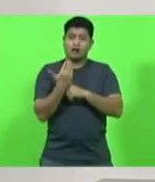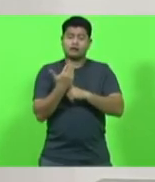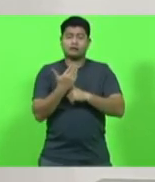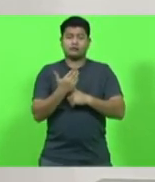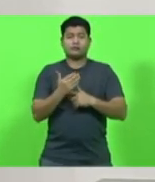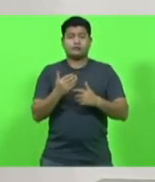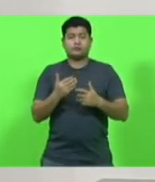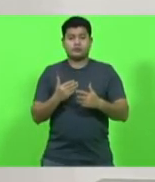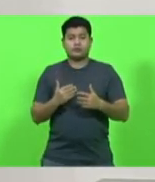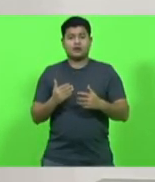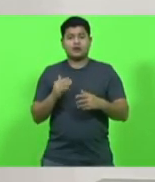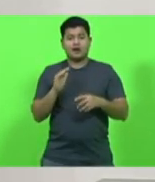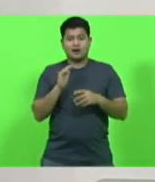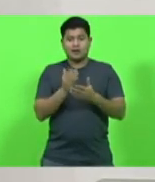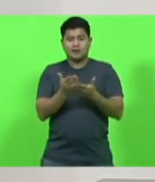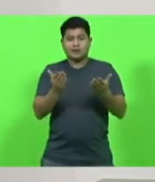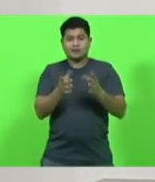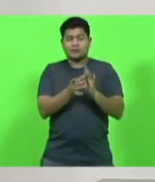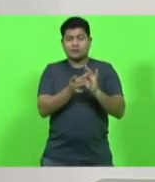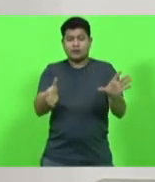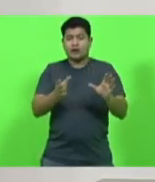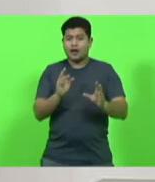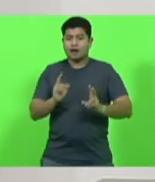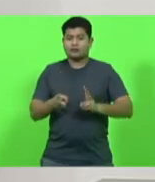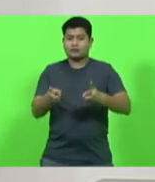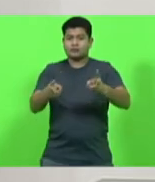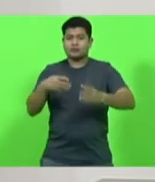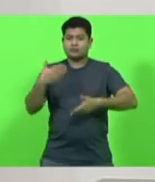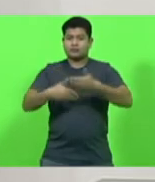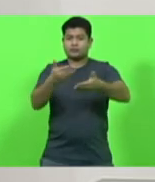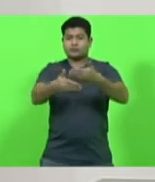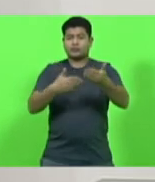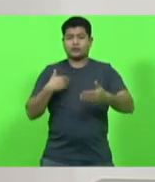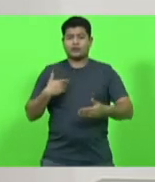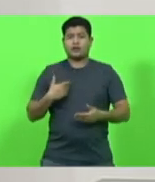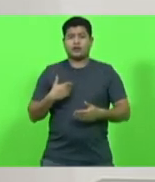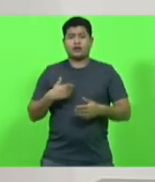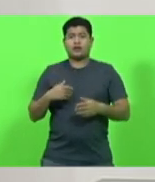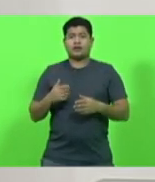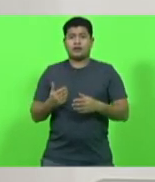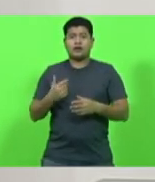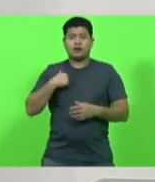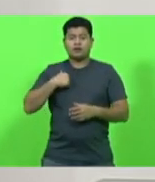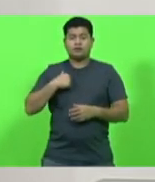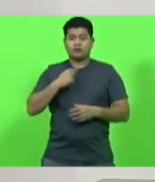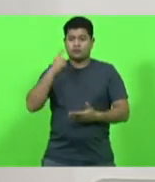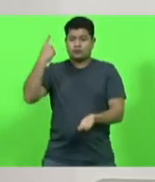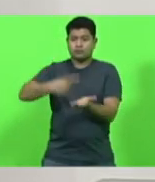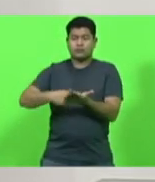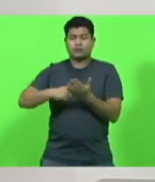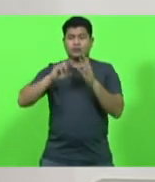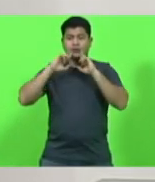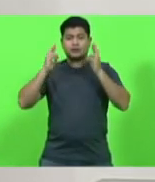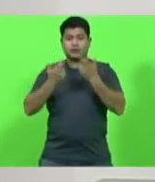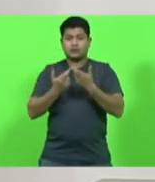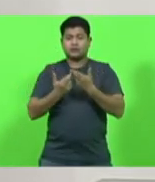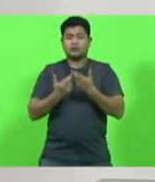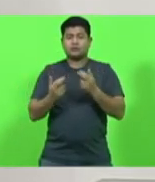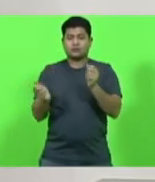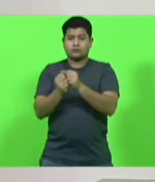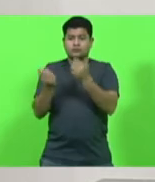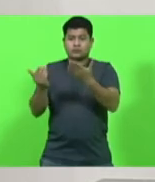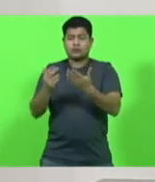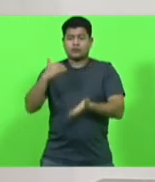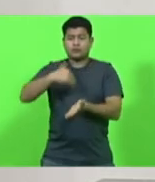prossiga. Nos próximos dias, eu vou marcar uma audiência com o secretário André para discutir também com